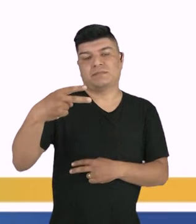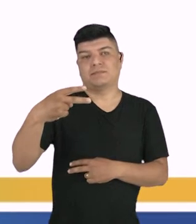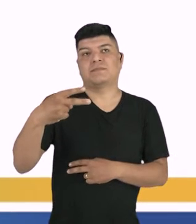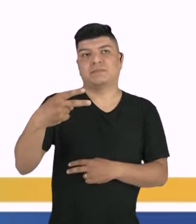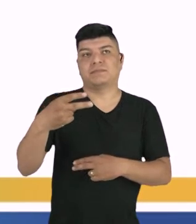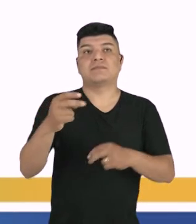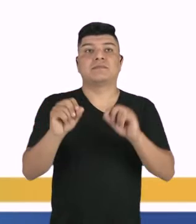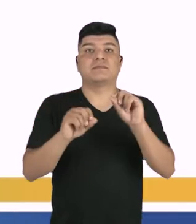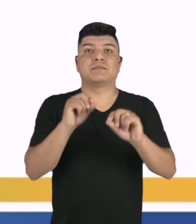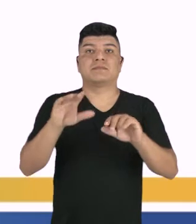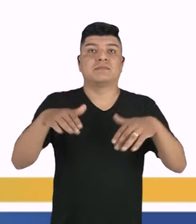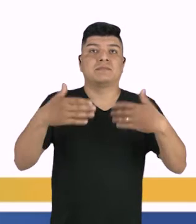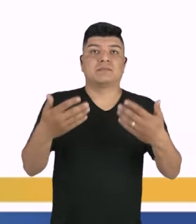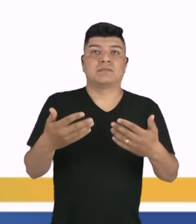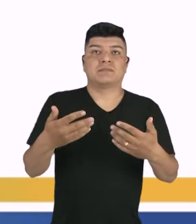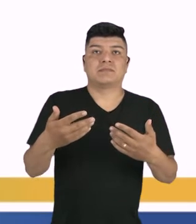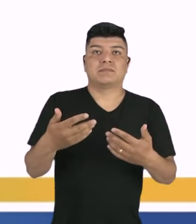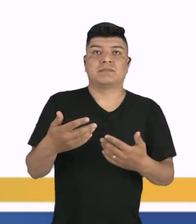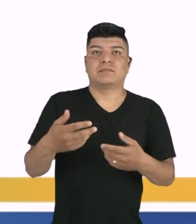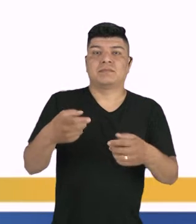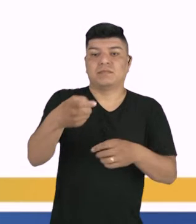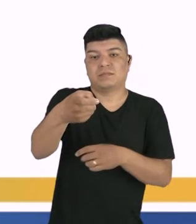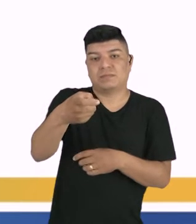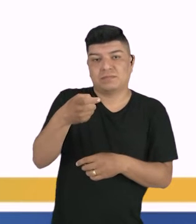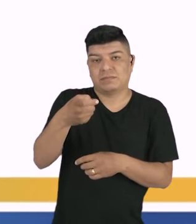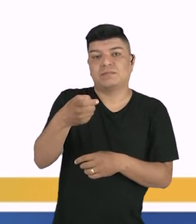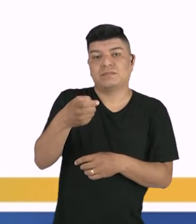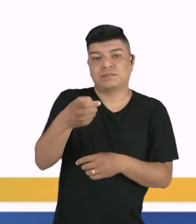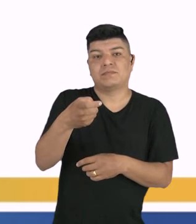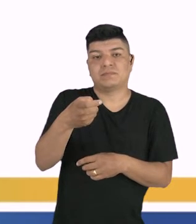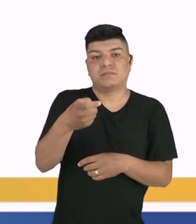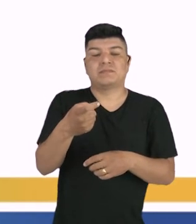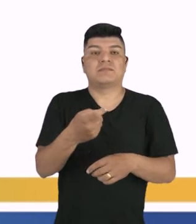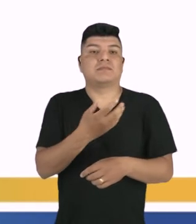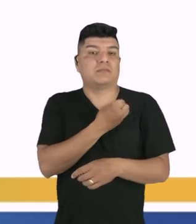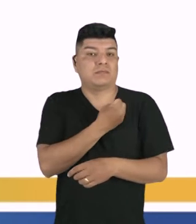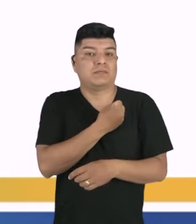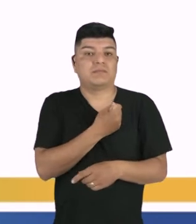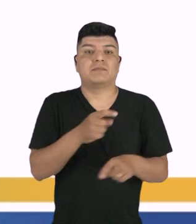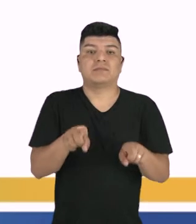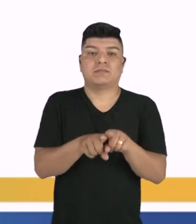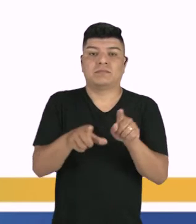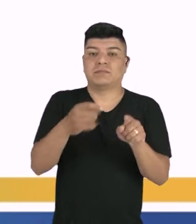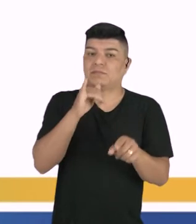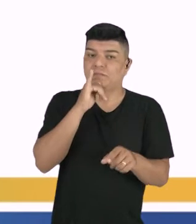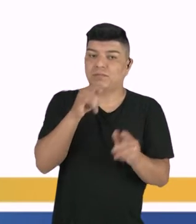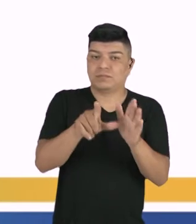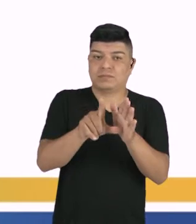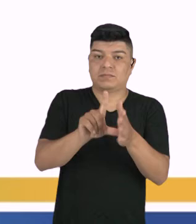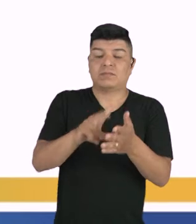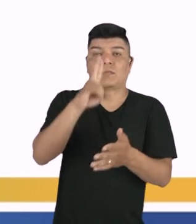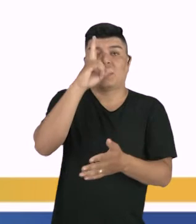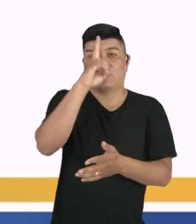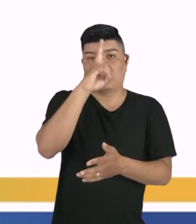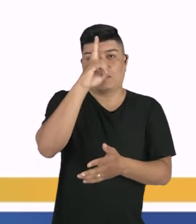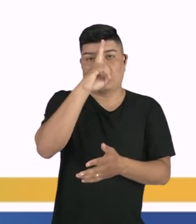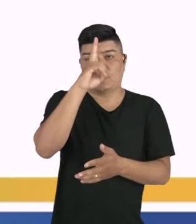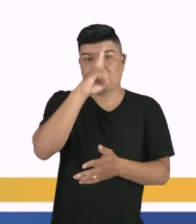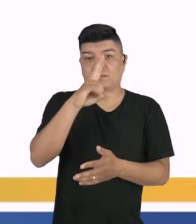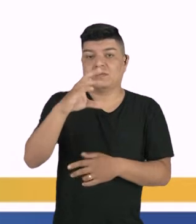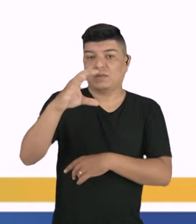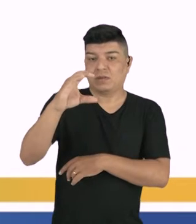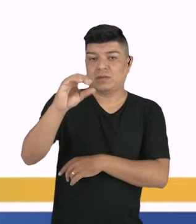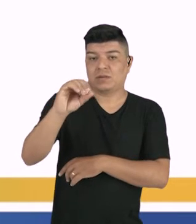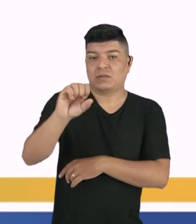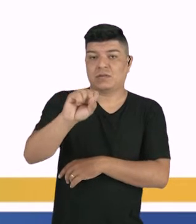x reais. É bem amplo, maior, né, do que o exemplo anterior. Lembrando que cossecante